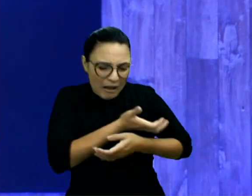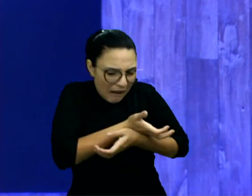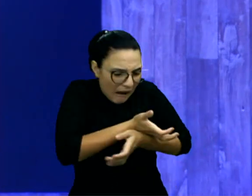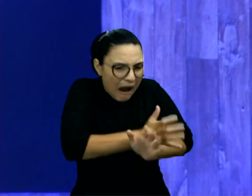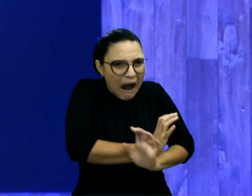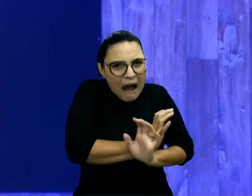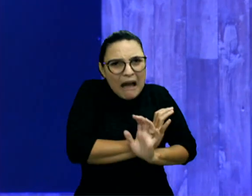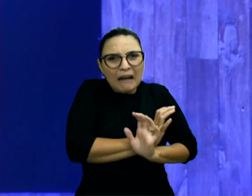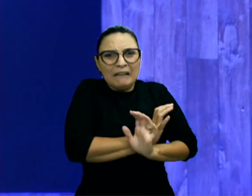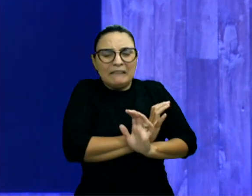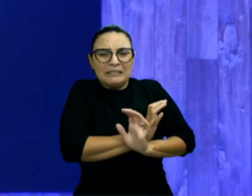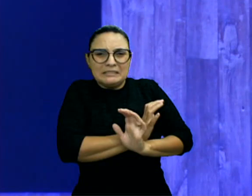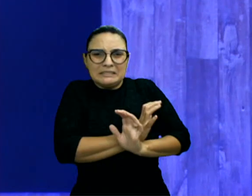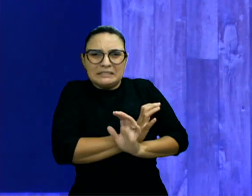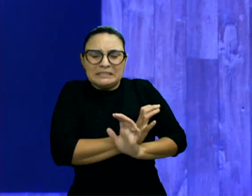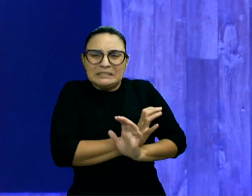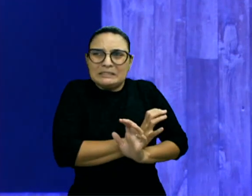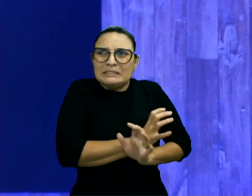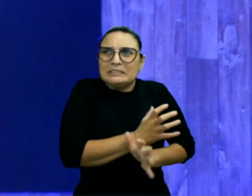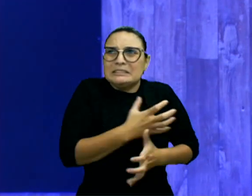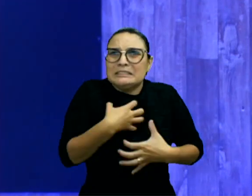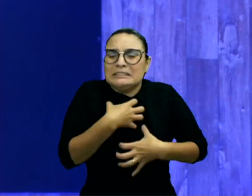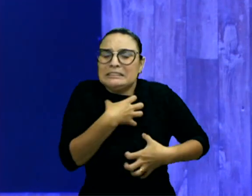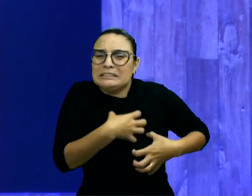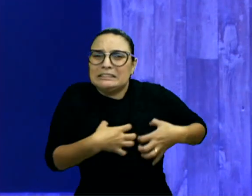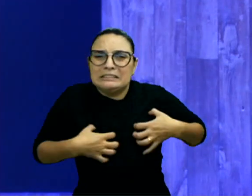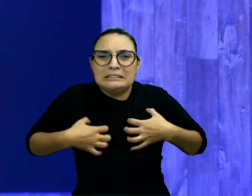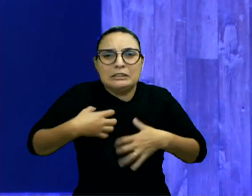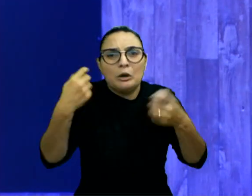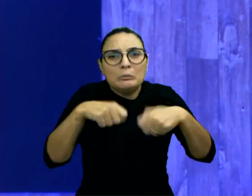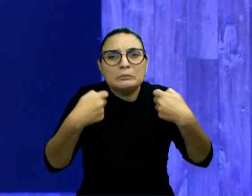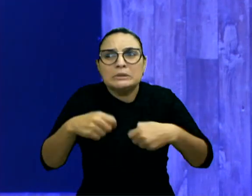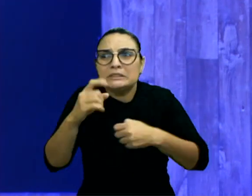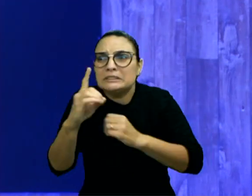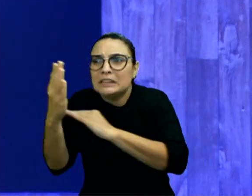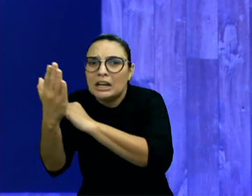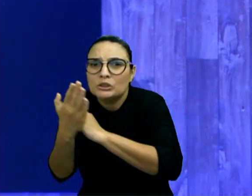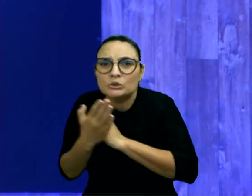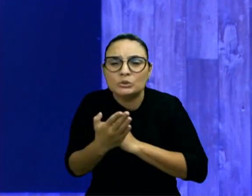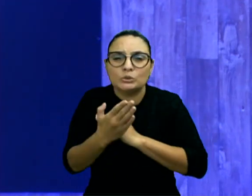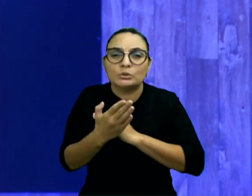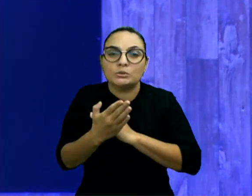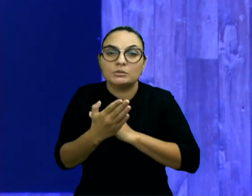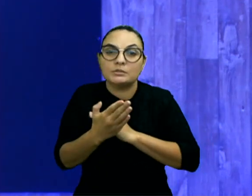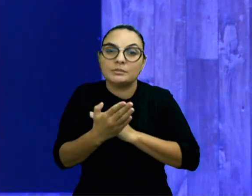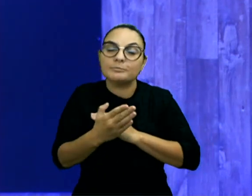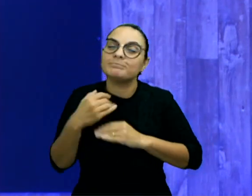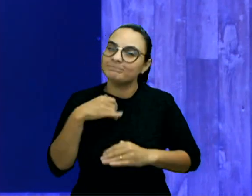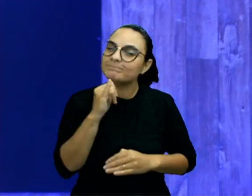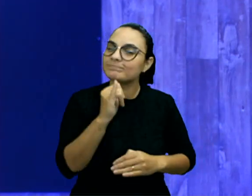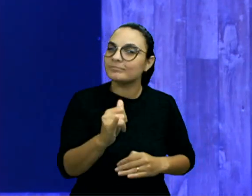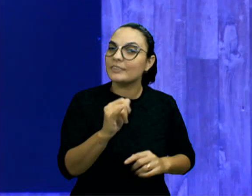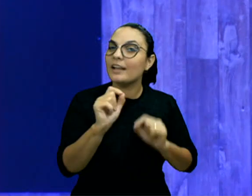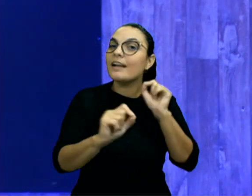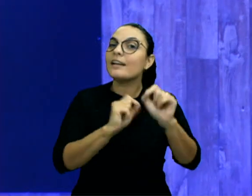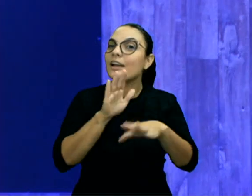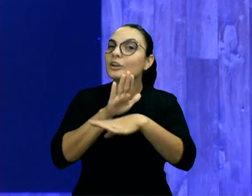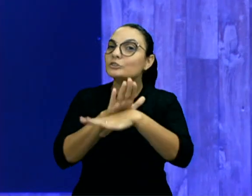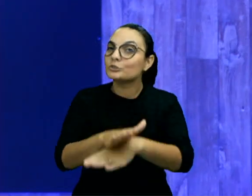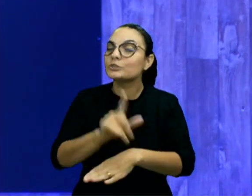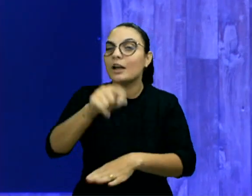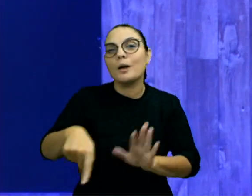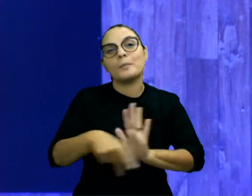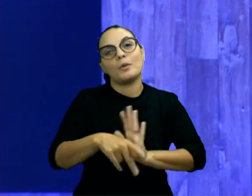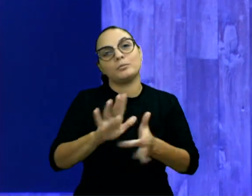assim precisando de socorro, de ajuda. Eu quero falar para você que o que você precisa é de Jesus, e nessa hora eu queria